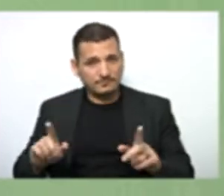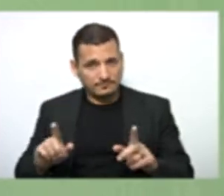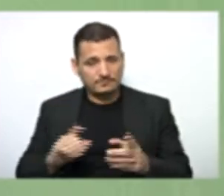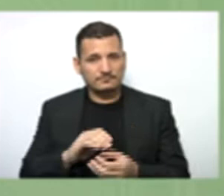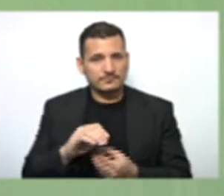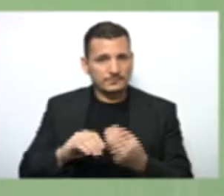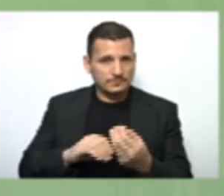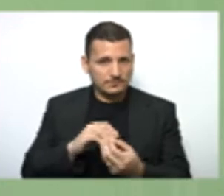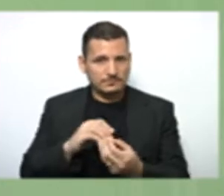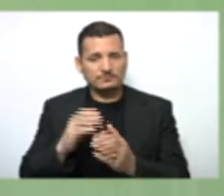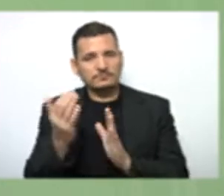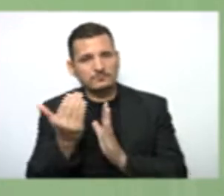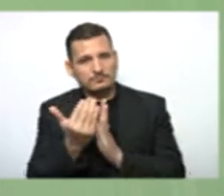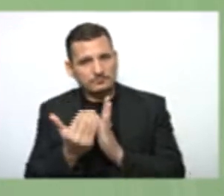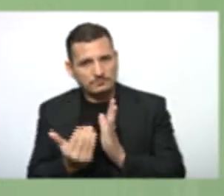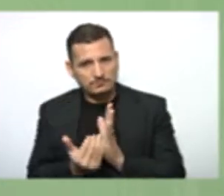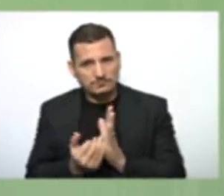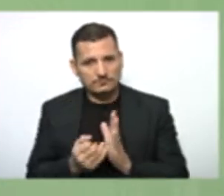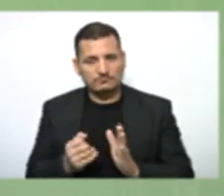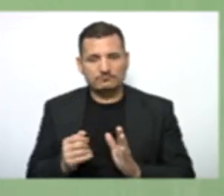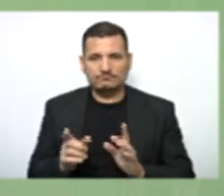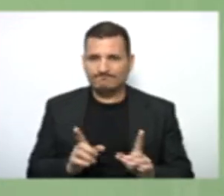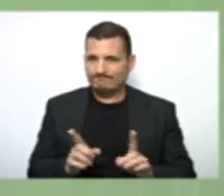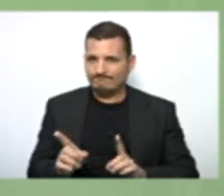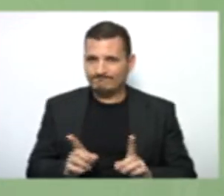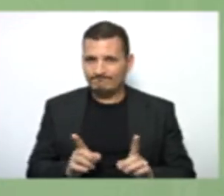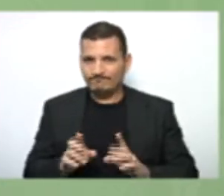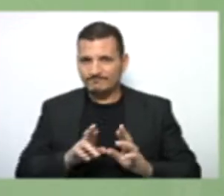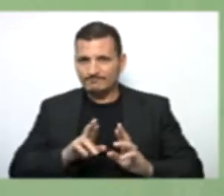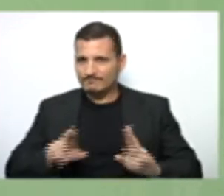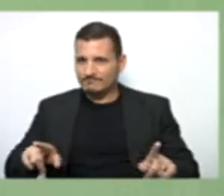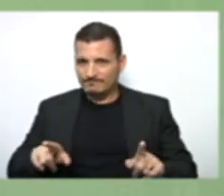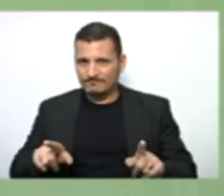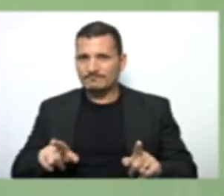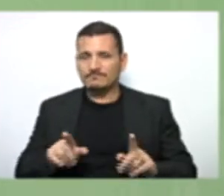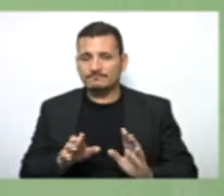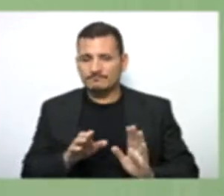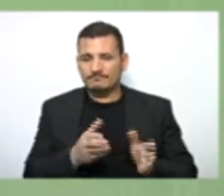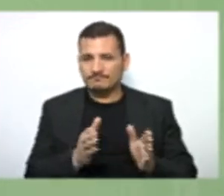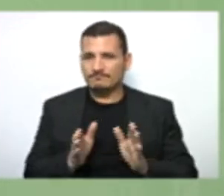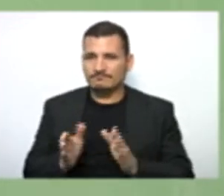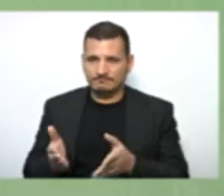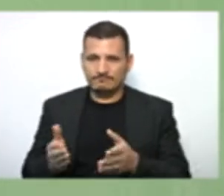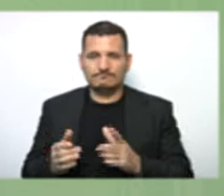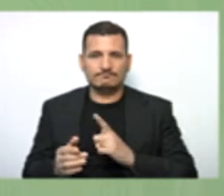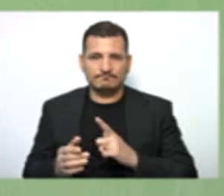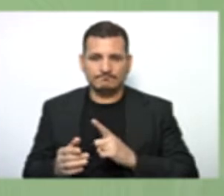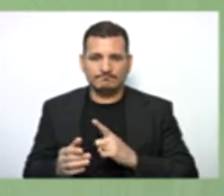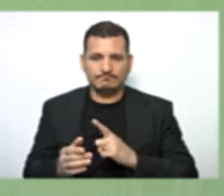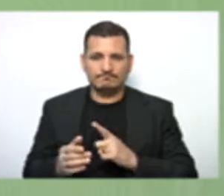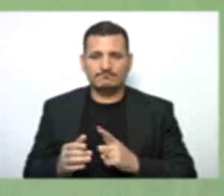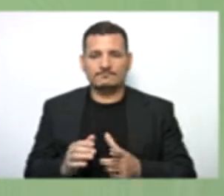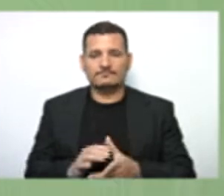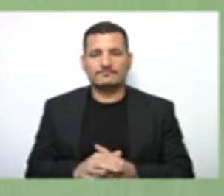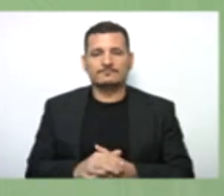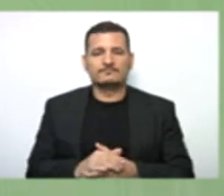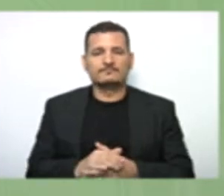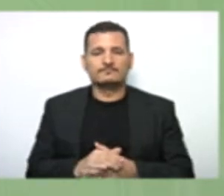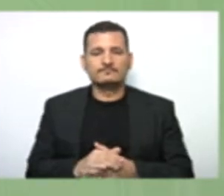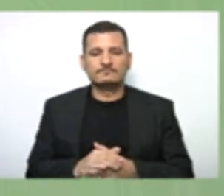e programa, ok? São dois termos específicos aí, termos pontuais que nós temos que